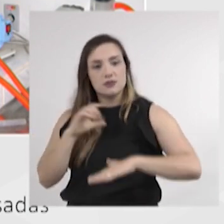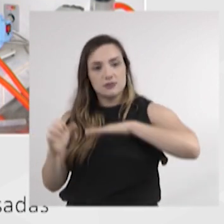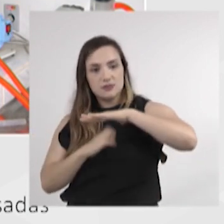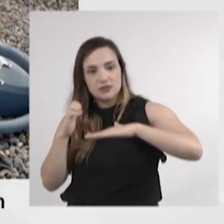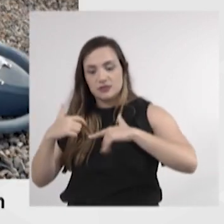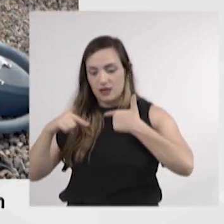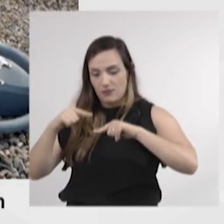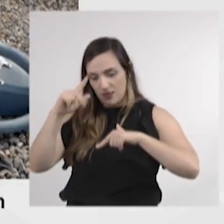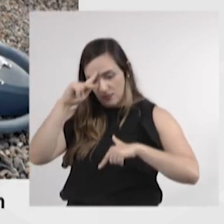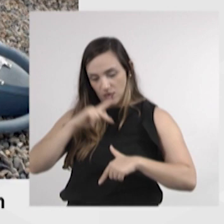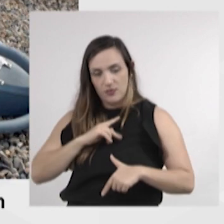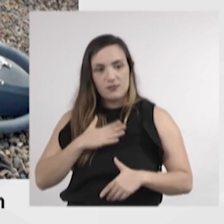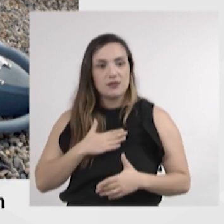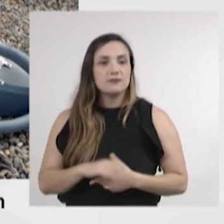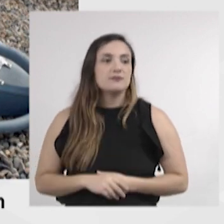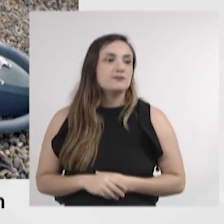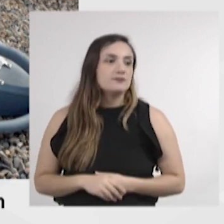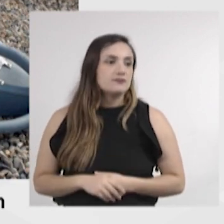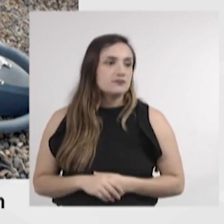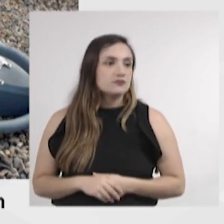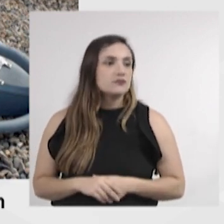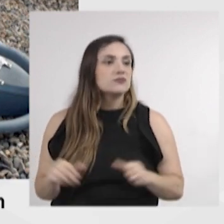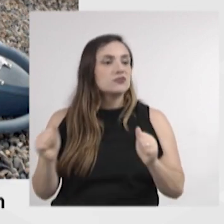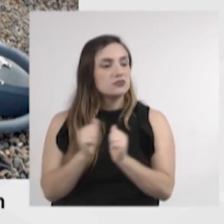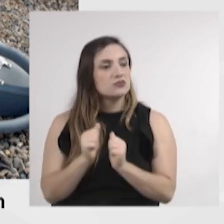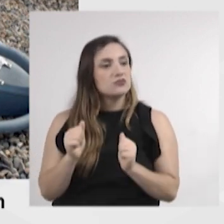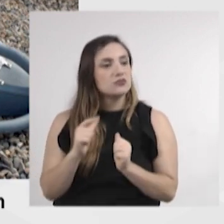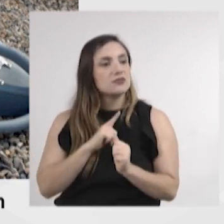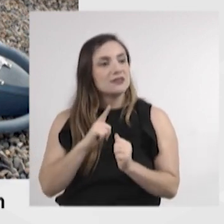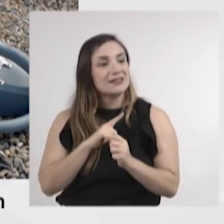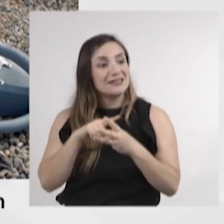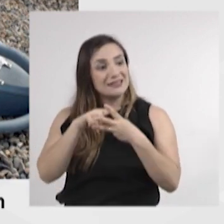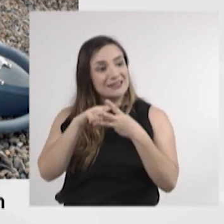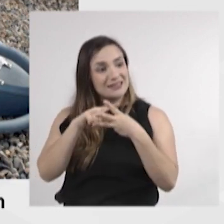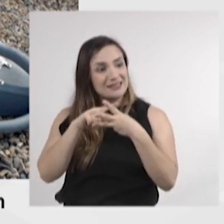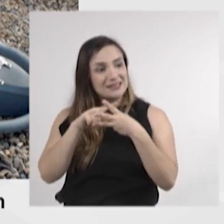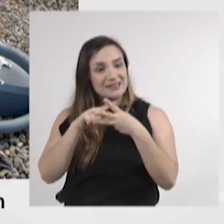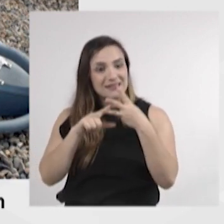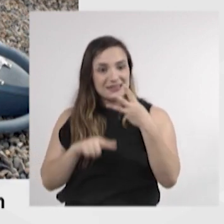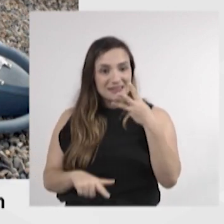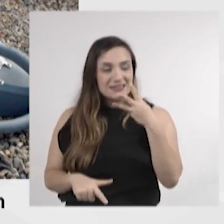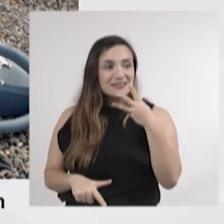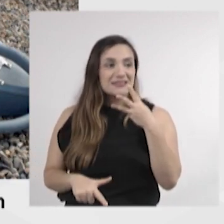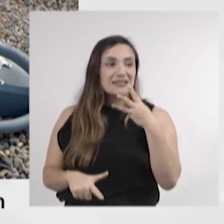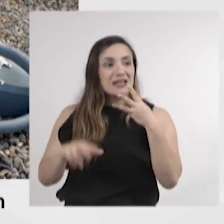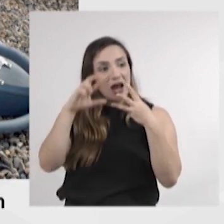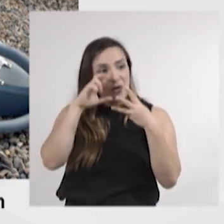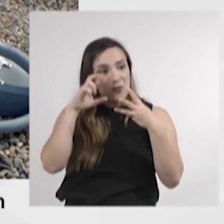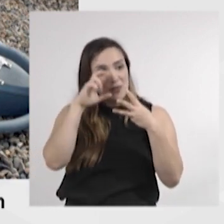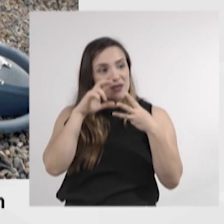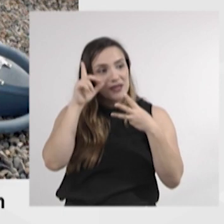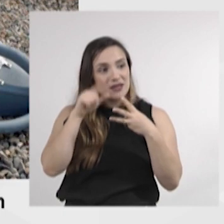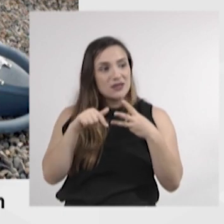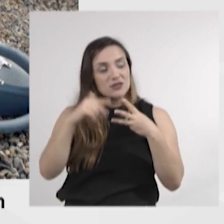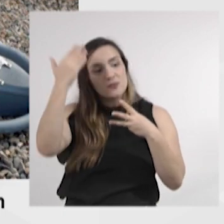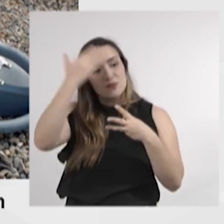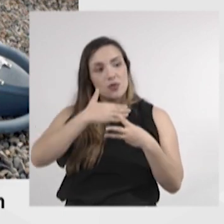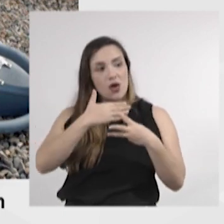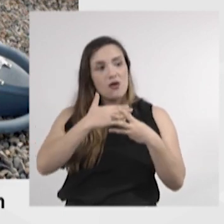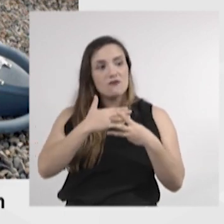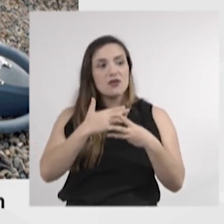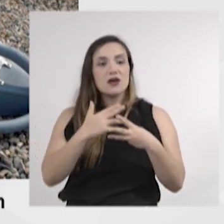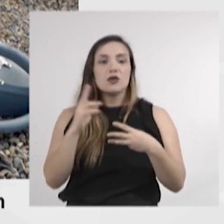trabalhando para a gente. Junto com isso, tem a terceira redundância que eu chamo do monitoramento, que é a amostragem clássica, que nós